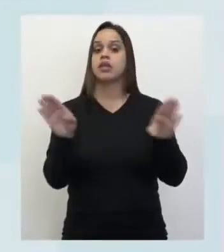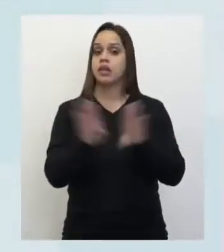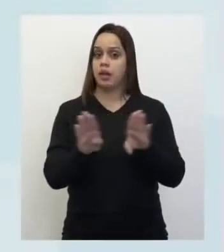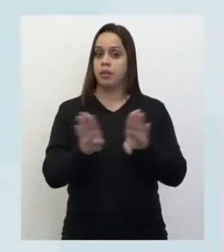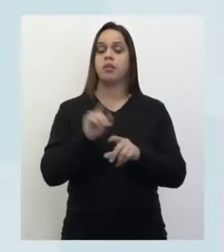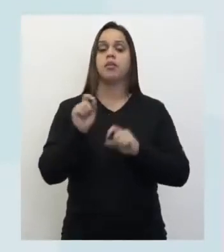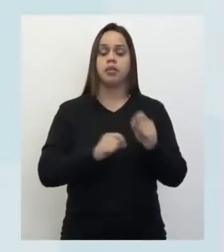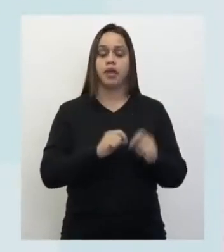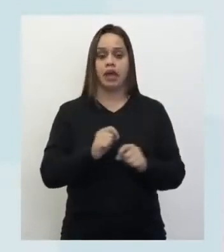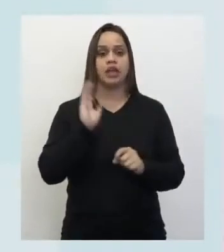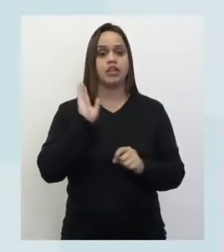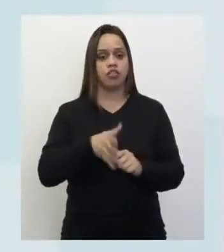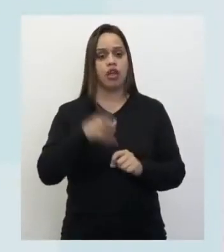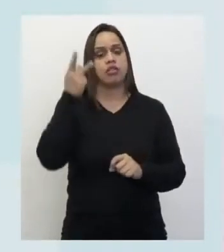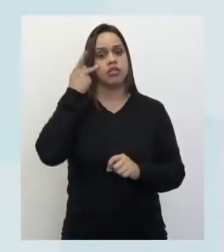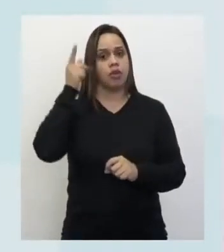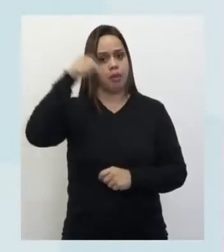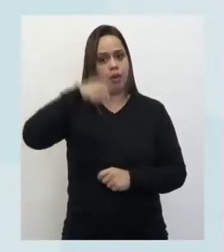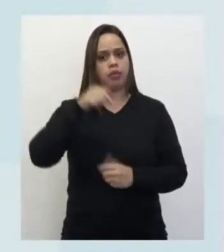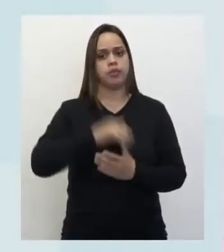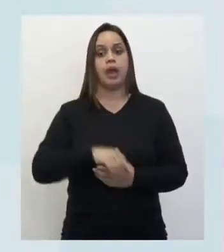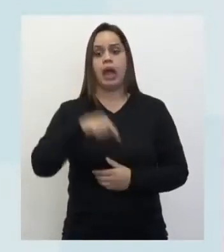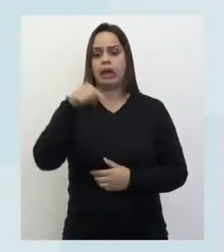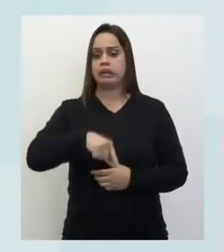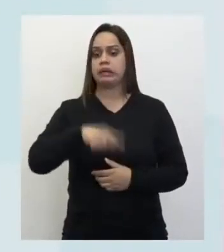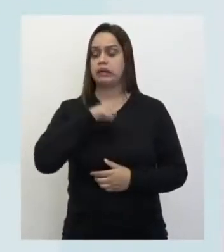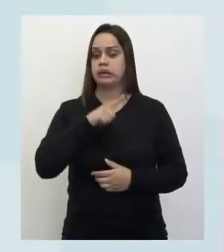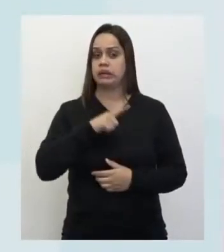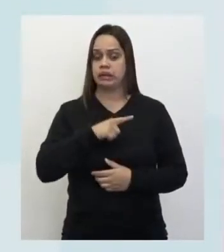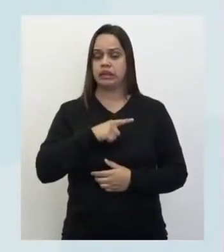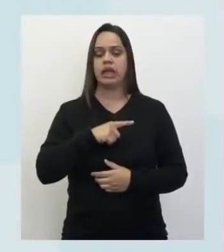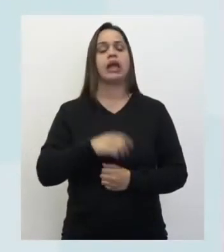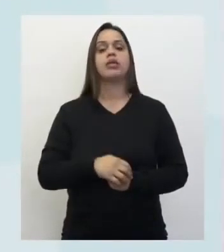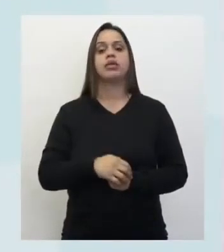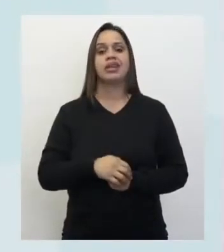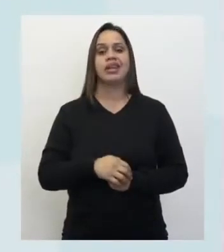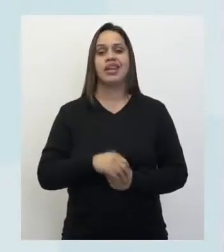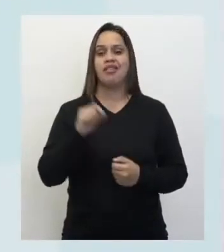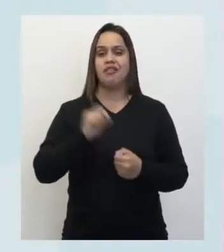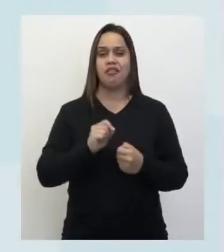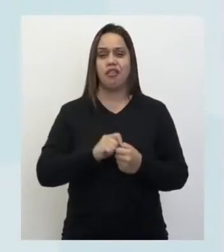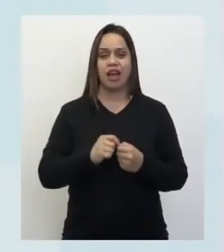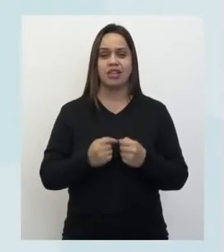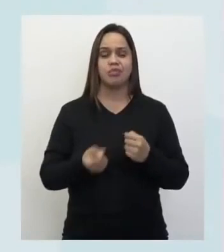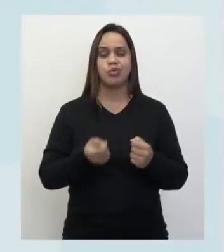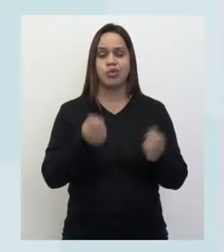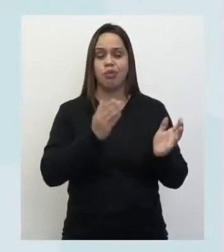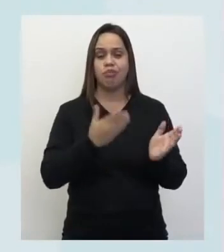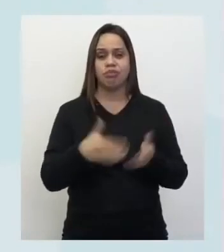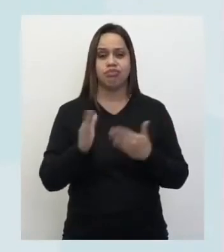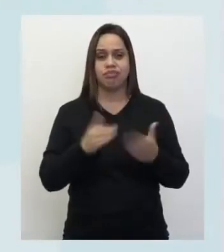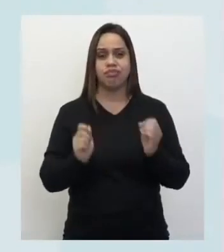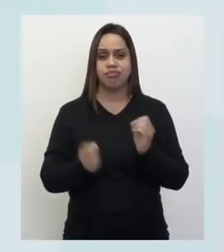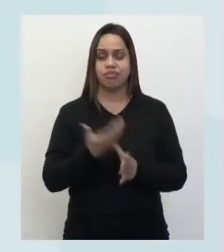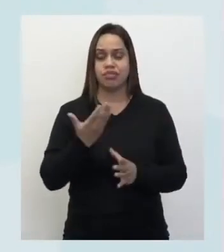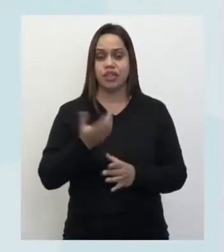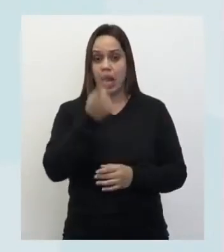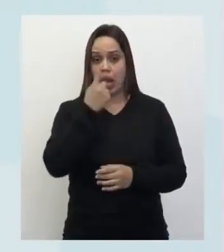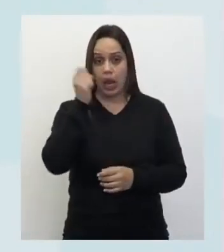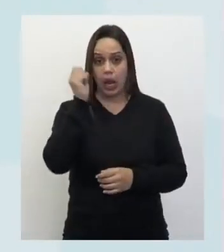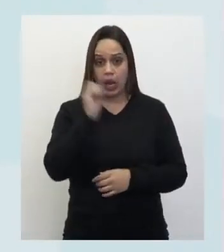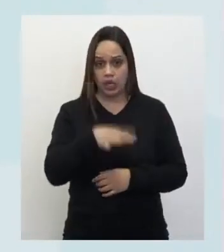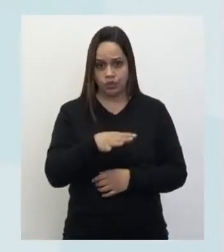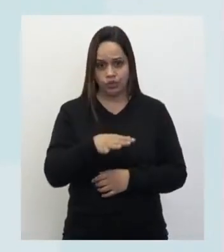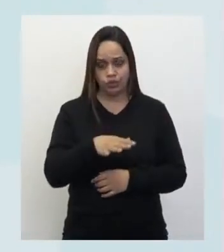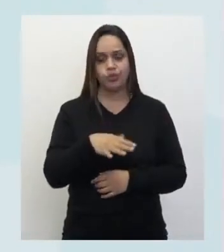do exemplo de São Paulo. A gente tem o consumo excessivo, que isso leva à questão dos